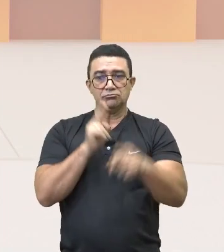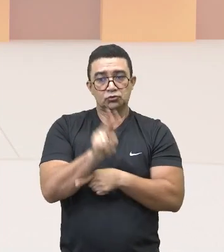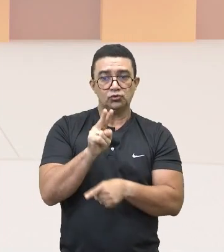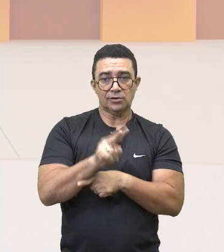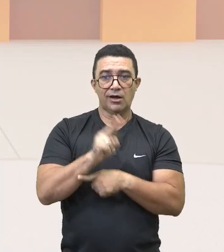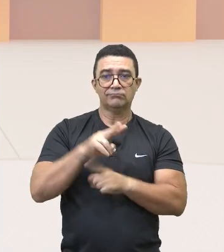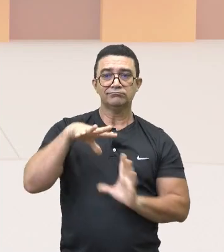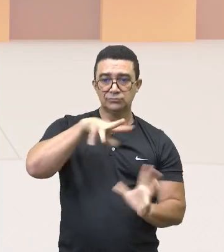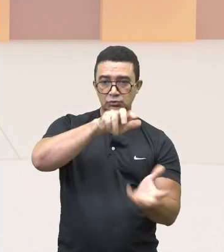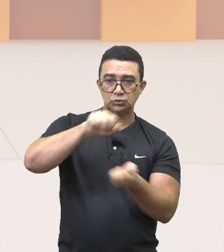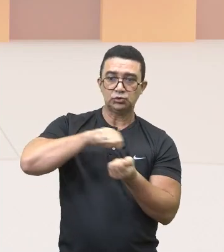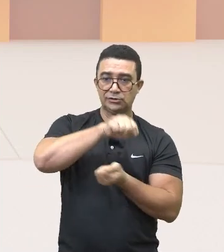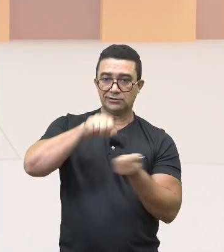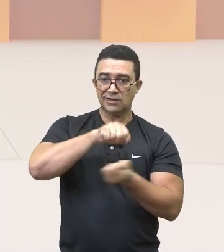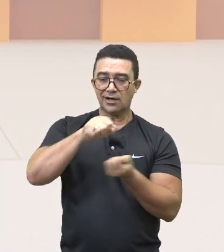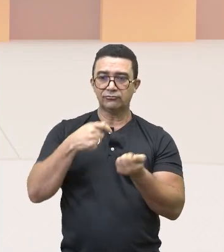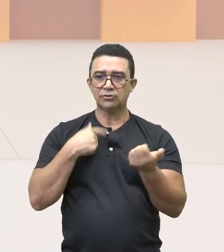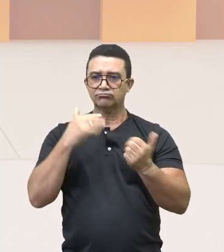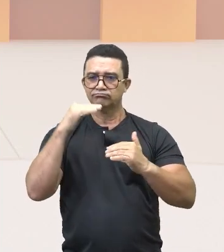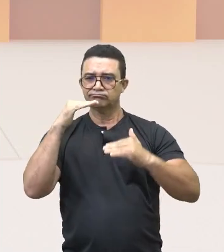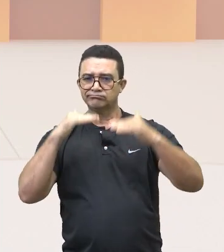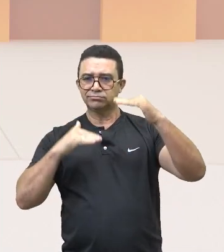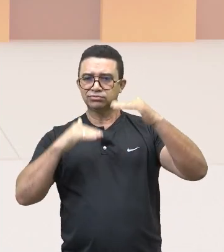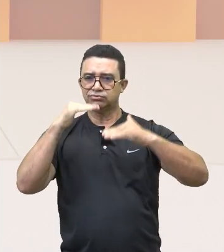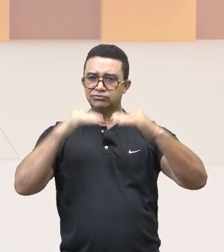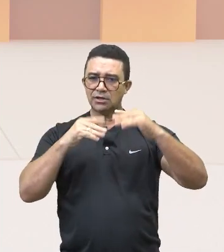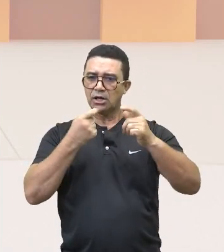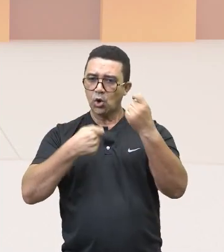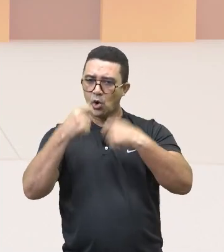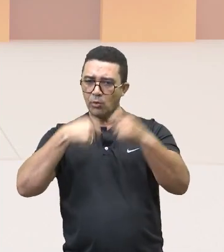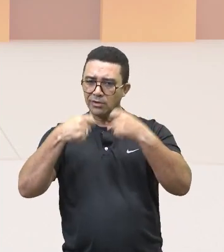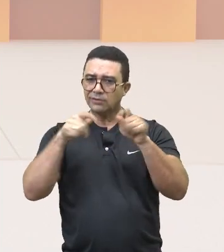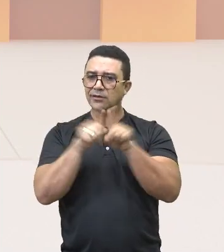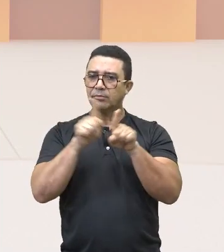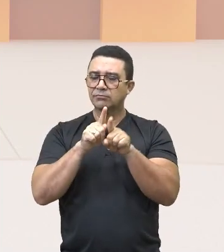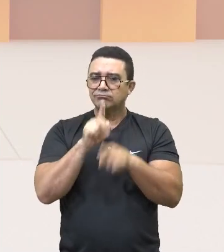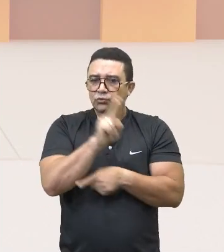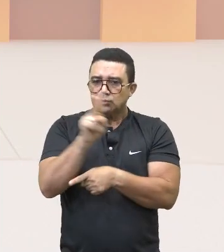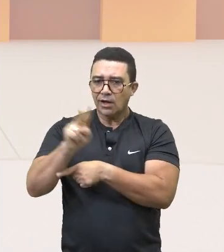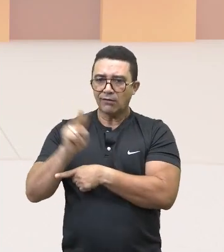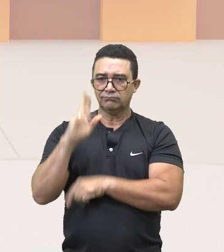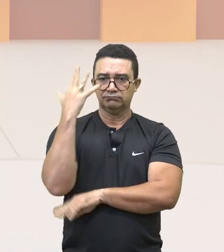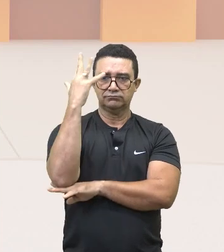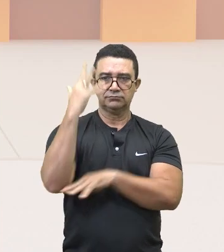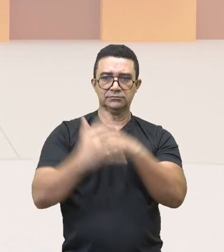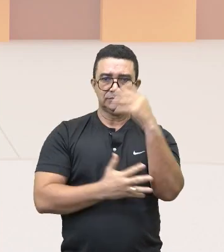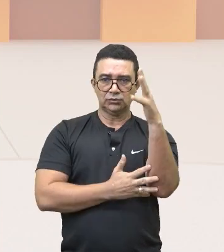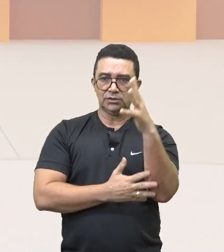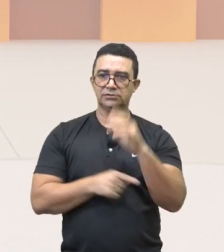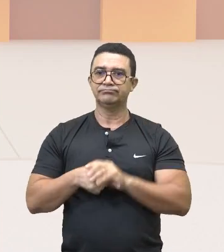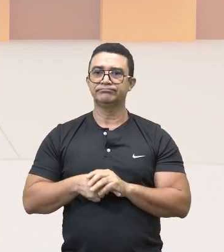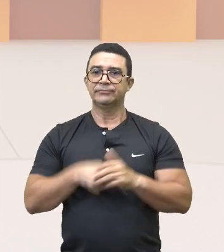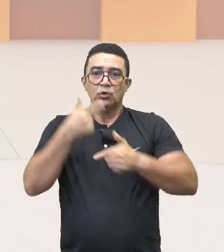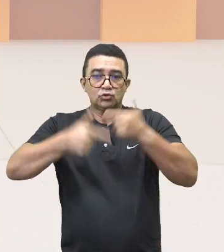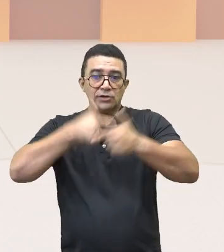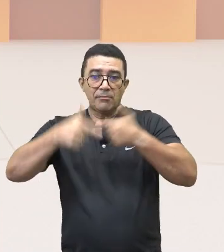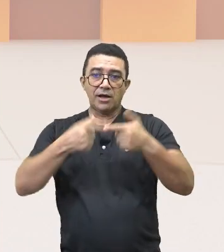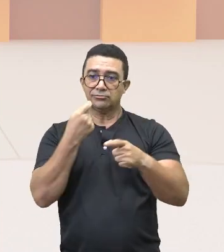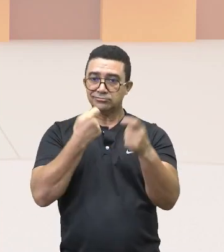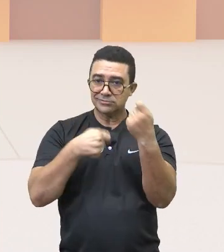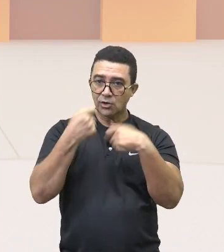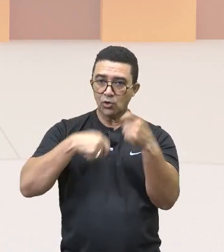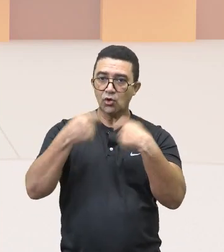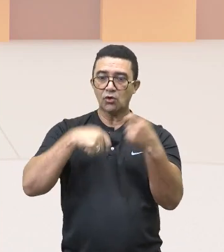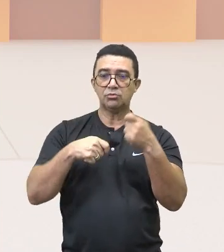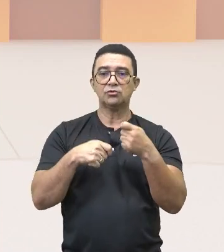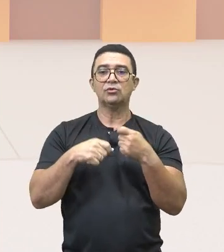sustentável, né? Aquela coisa, equilibrando a economia com a preservação da natureza. As atividades econômicas